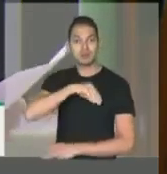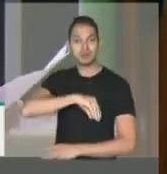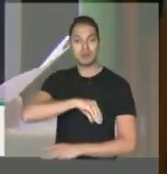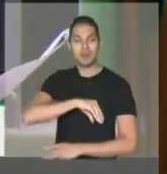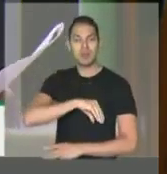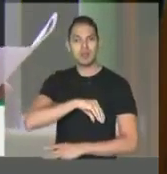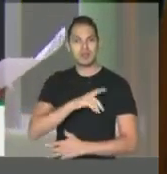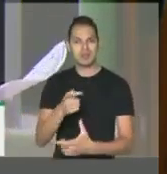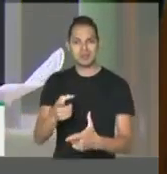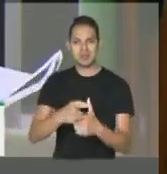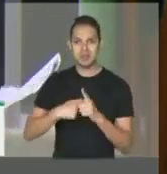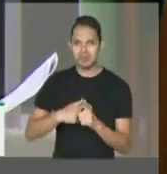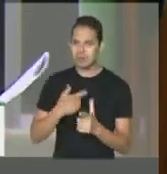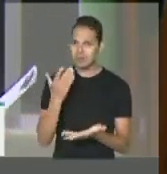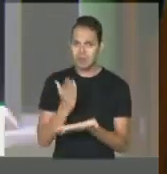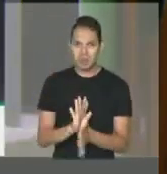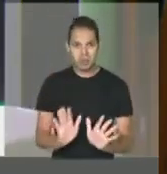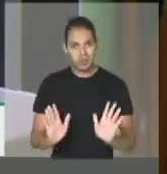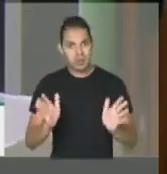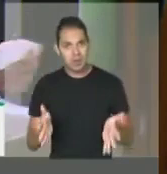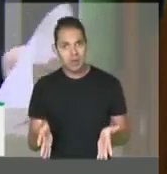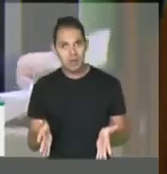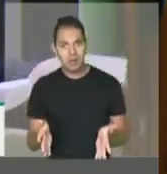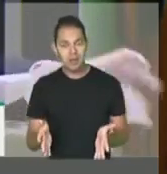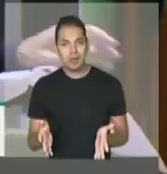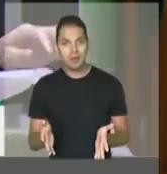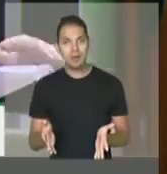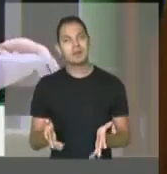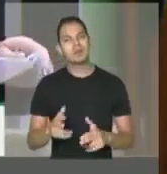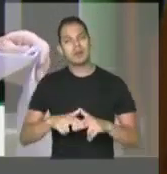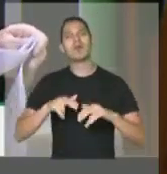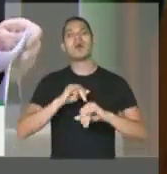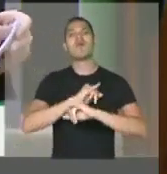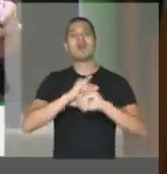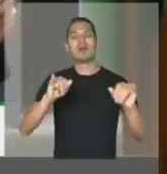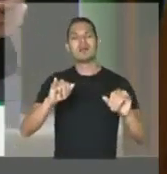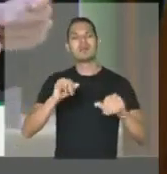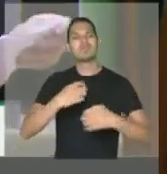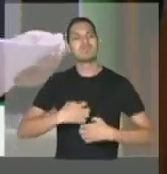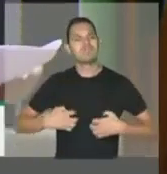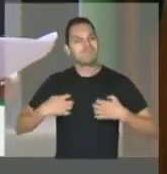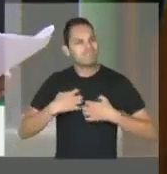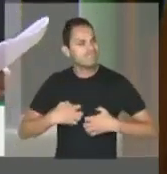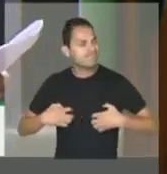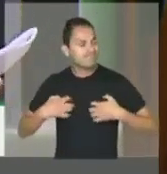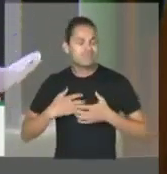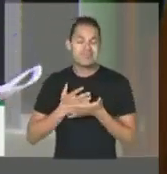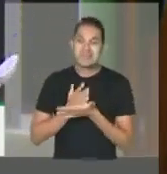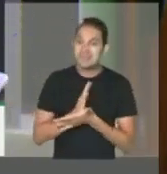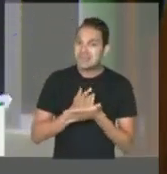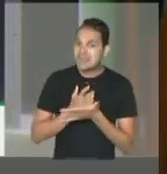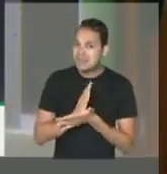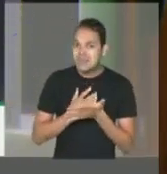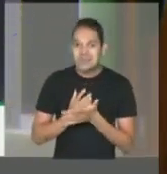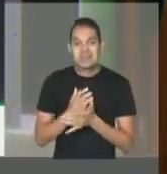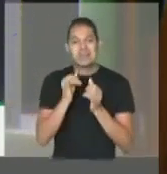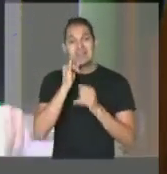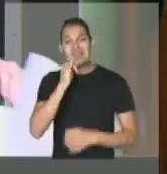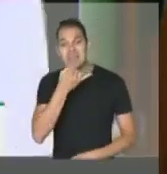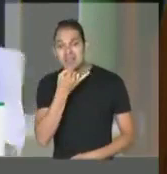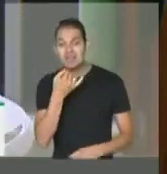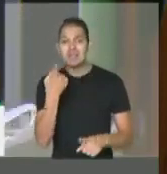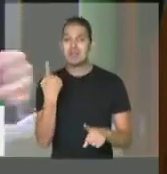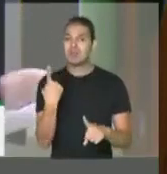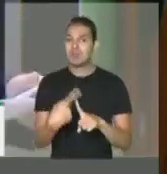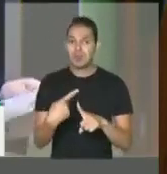a dívida impagável que está posta aí. Portanto, eu quero dizer que fico chateado com essas coisas, fico triste, porque